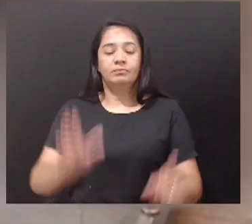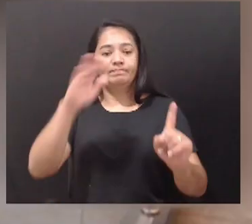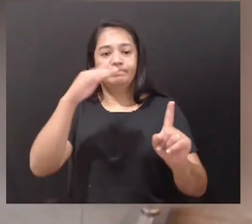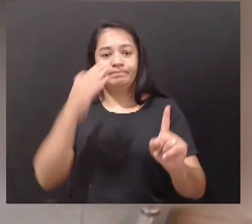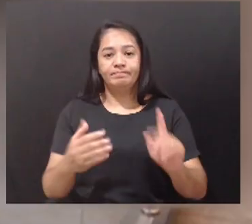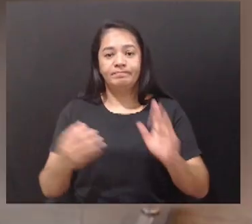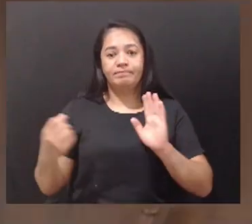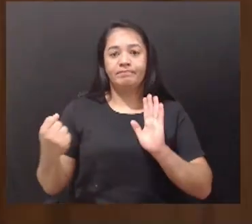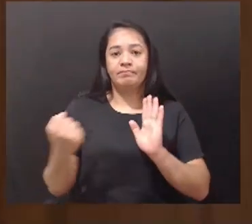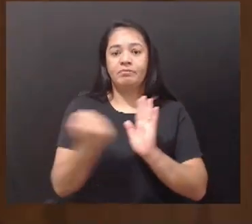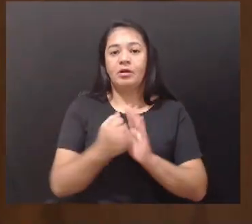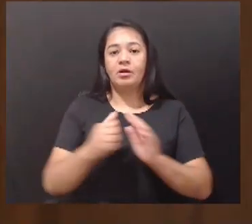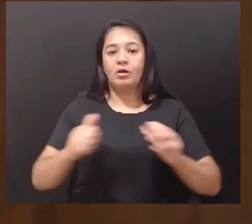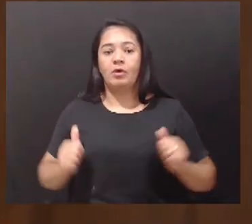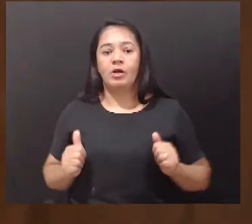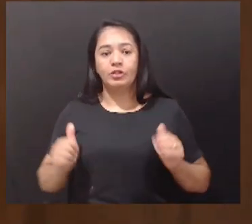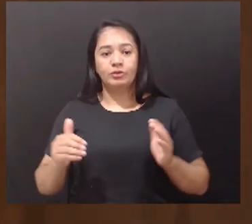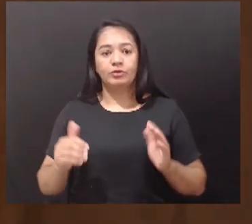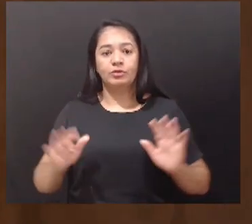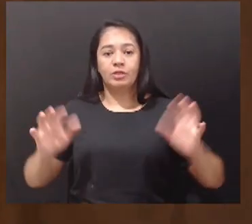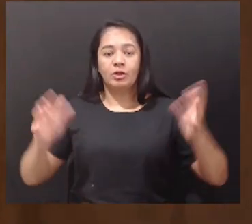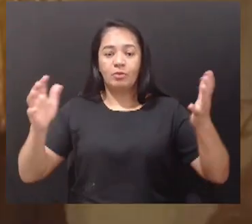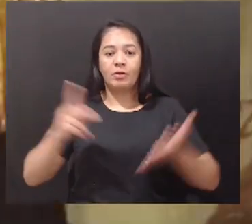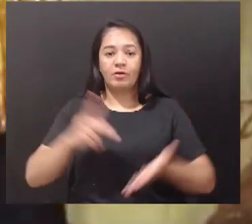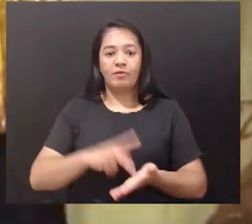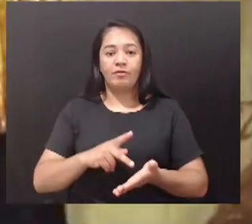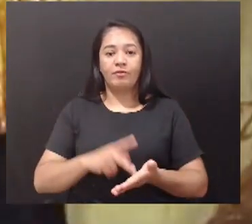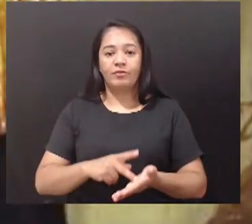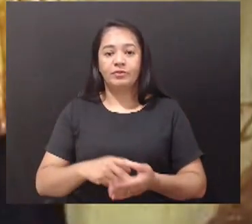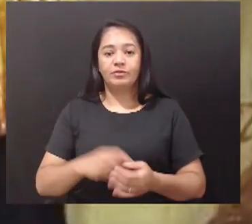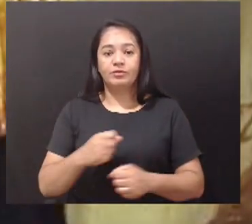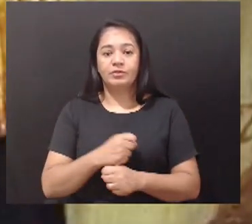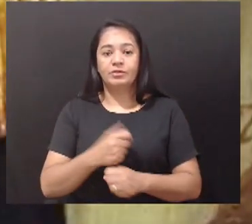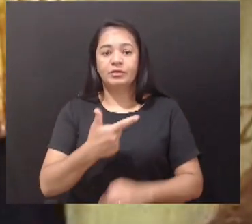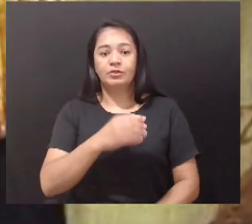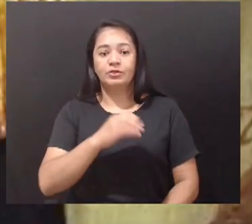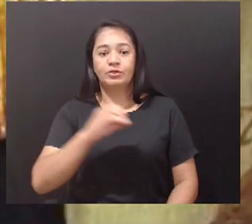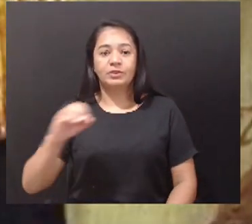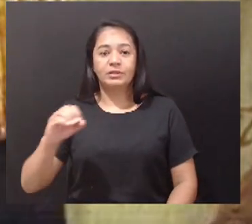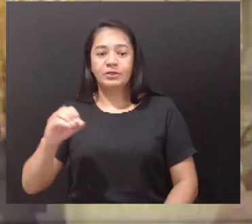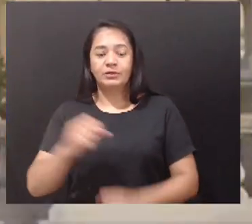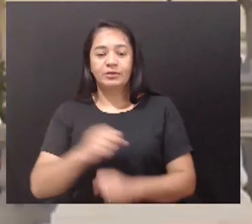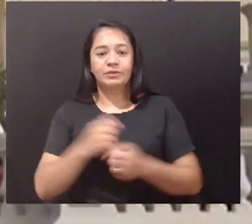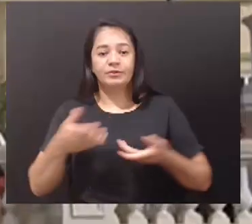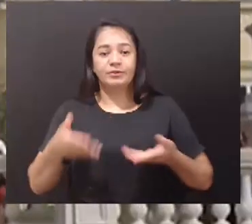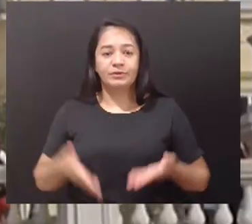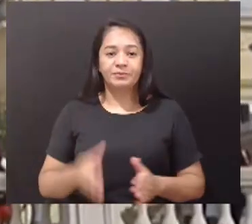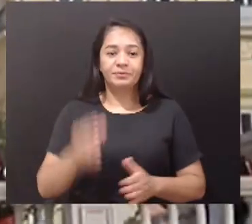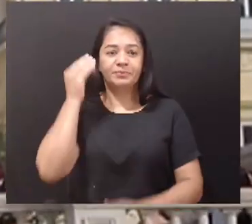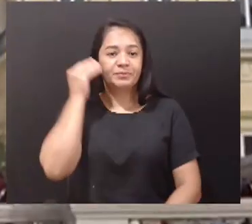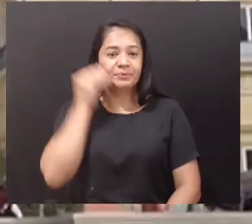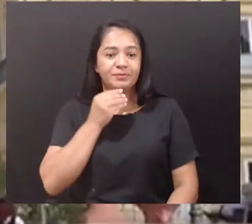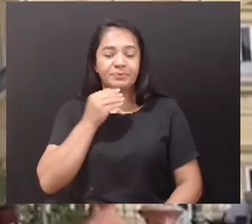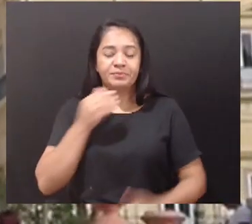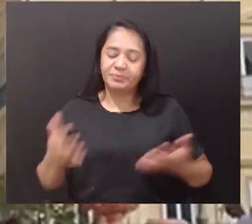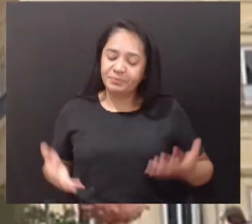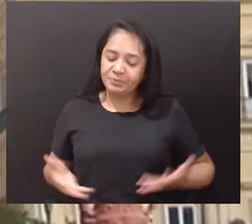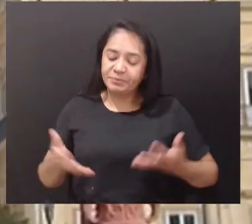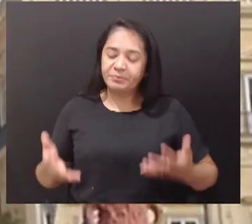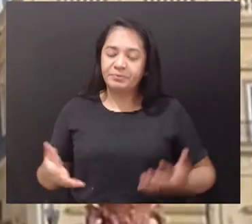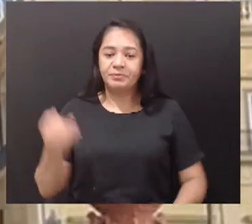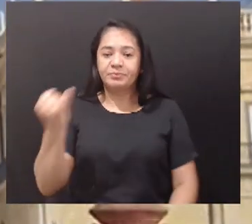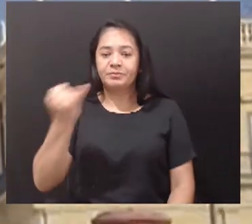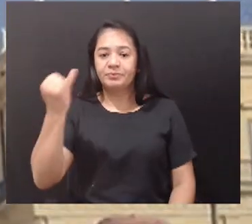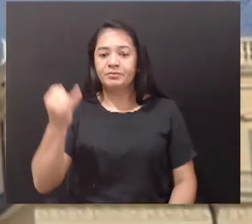das comemorações oficiais dos 200 anos do nascimento de Dom Pedro, reforçando a importância de manter viva